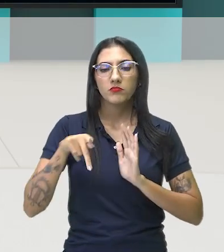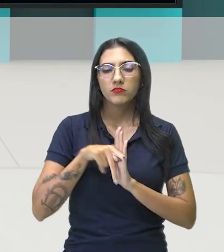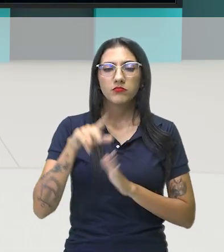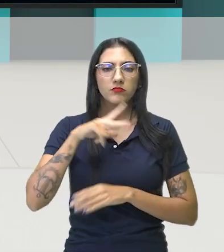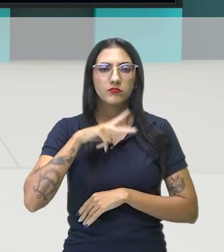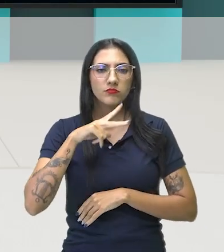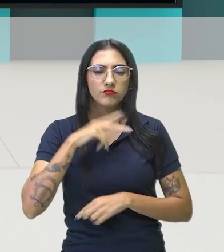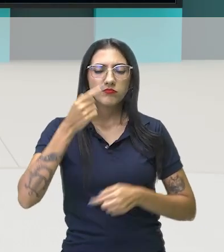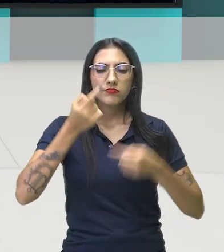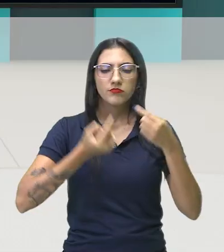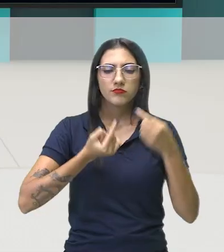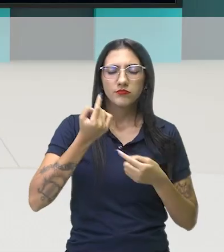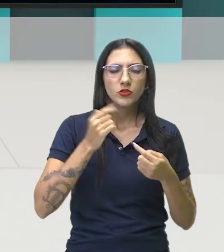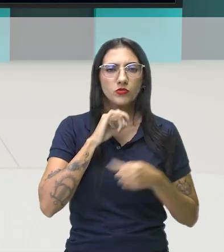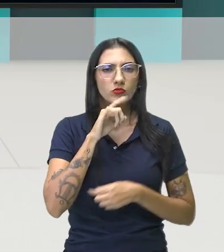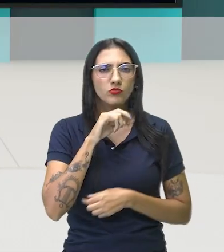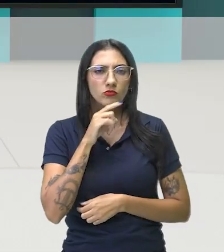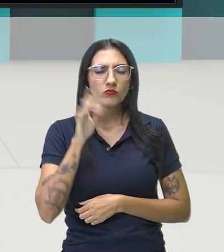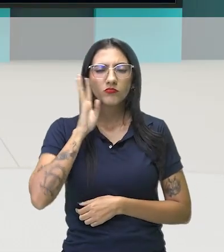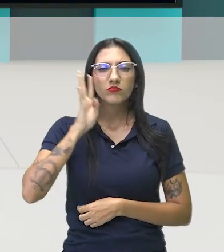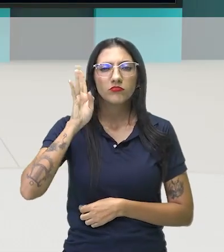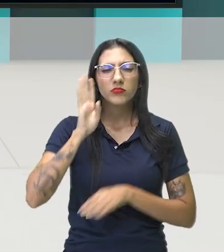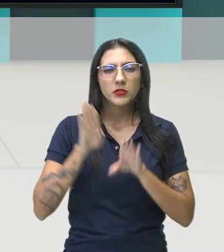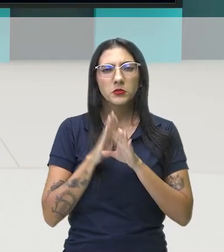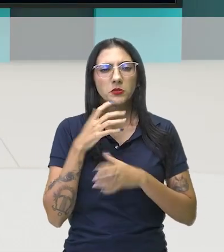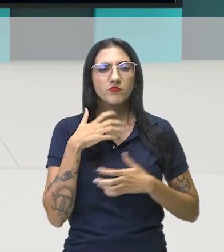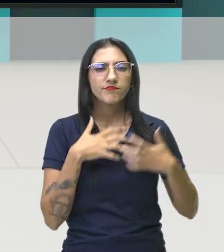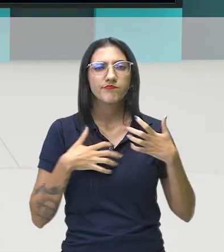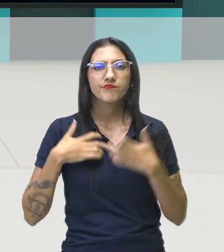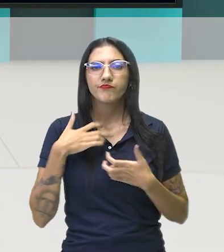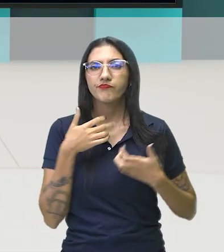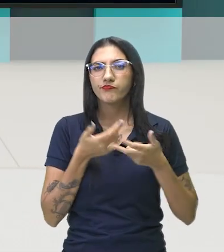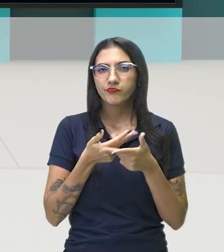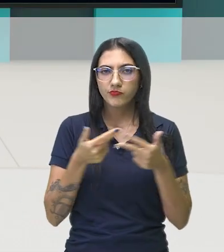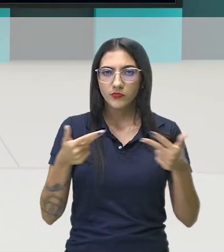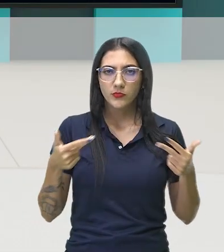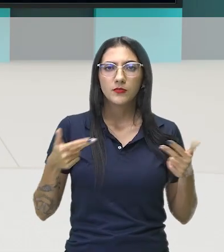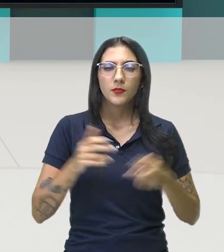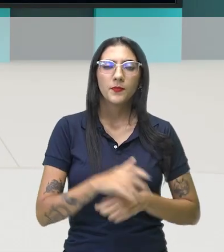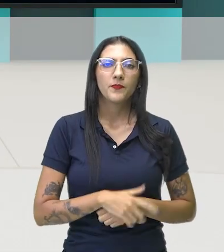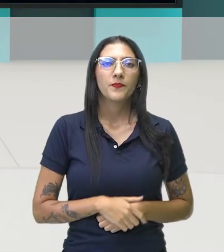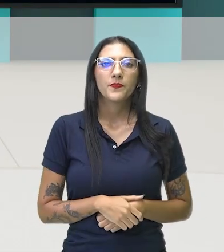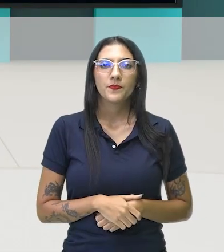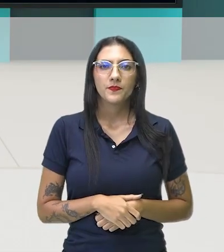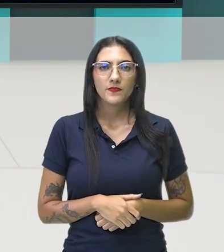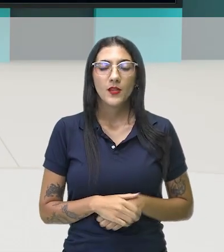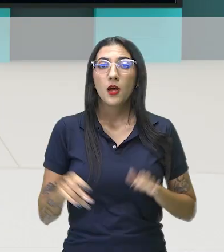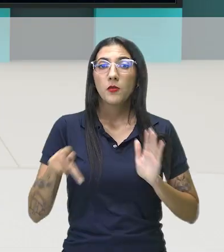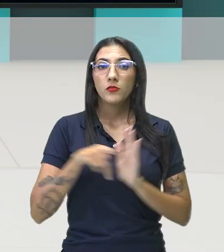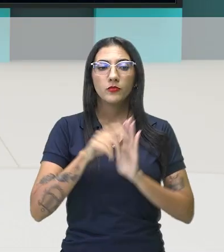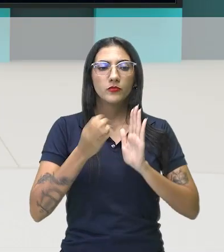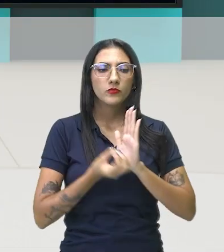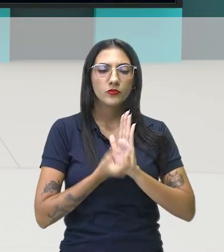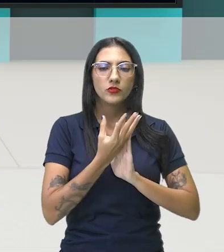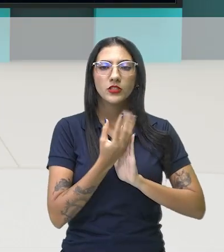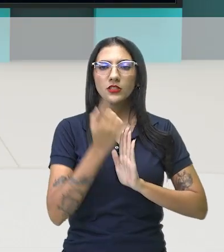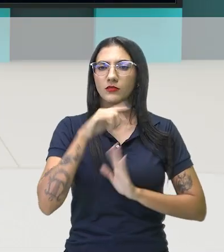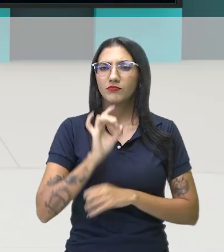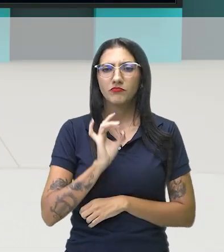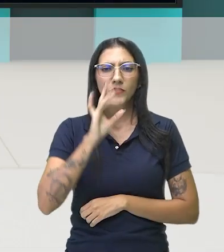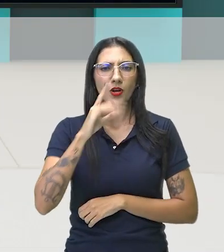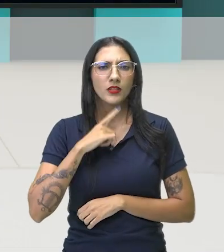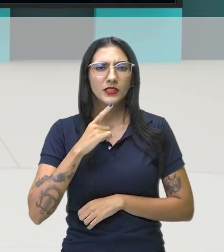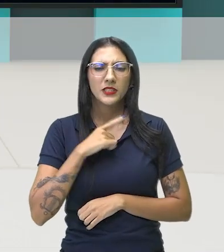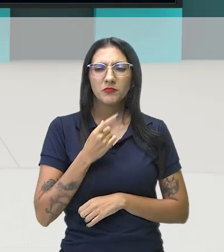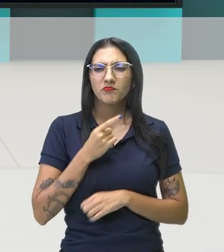crenças, conflitos e inquietações do artista. Ao criar, o indivíduo não apenas